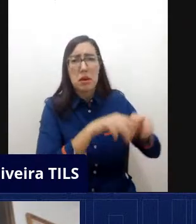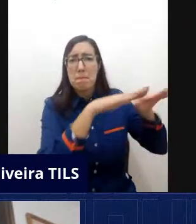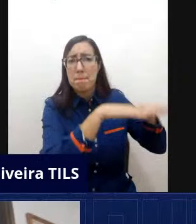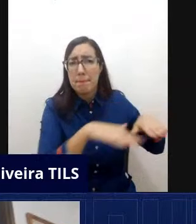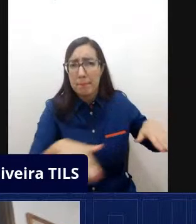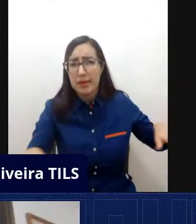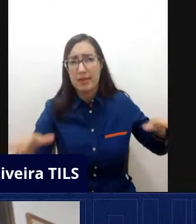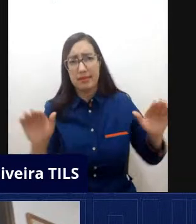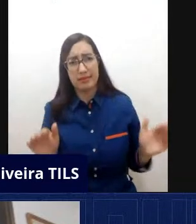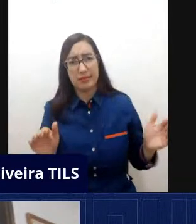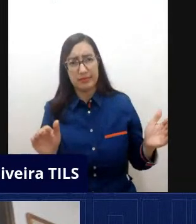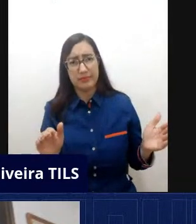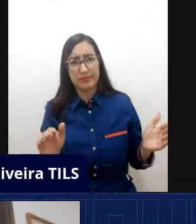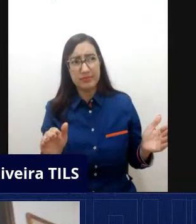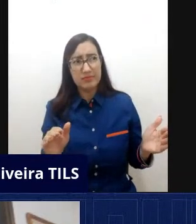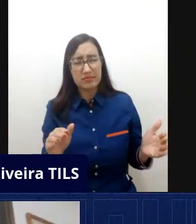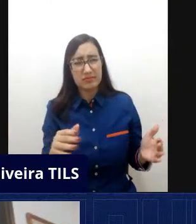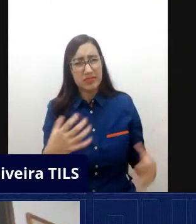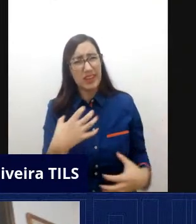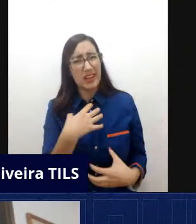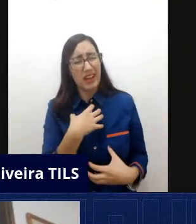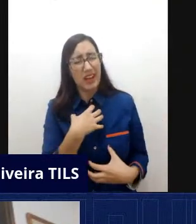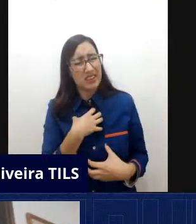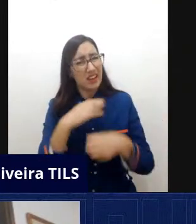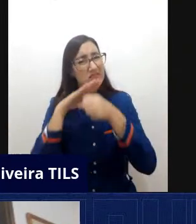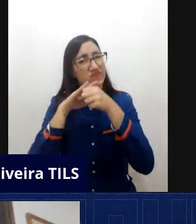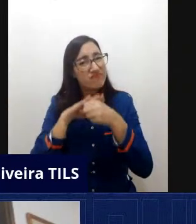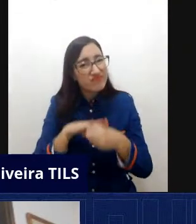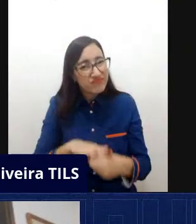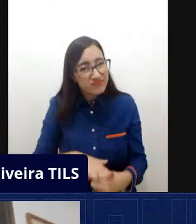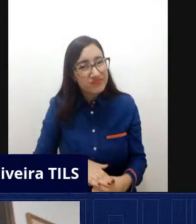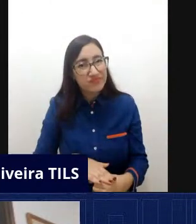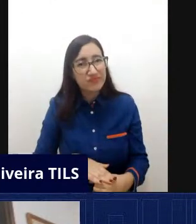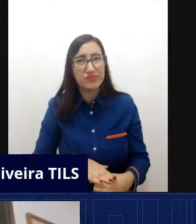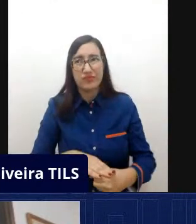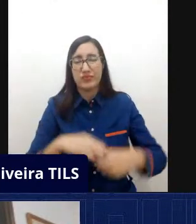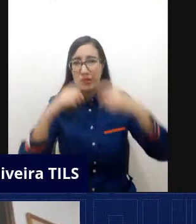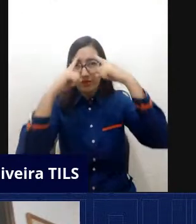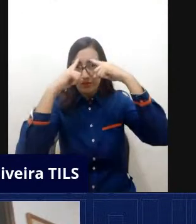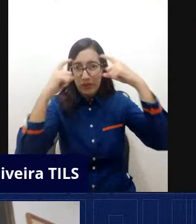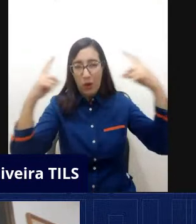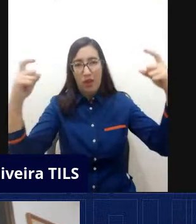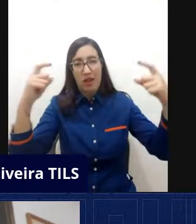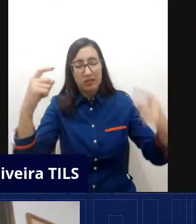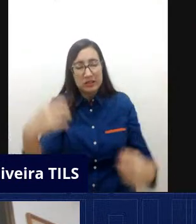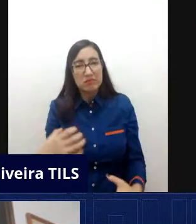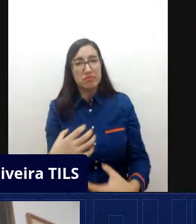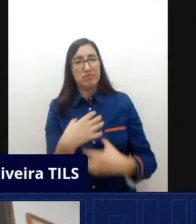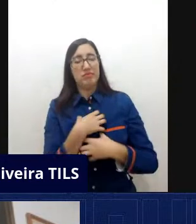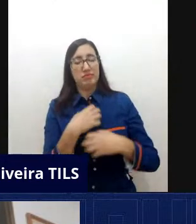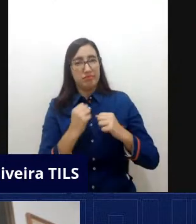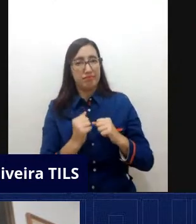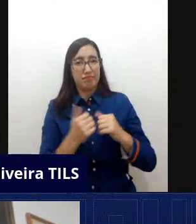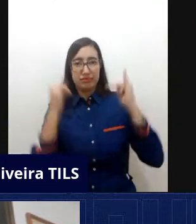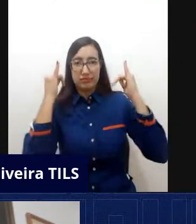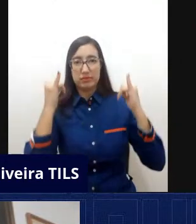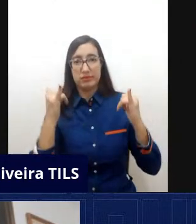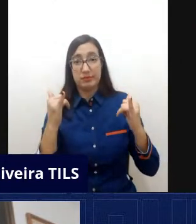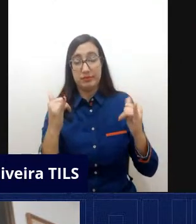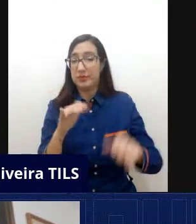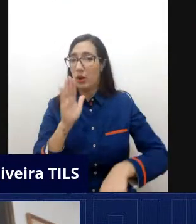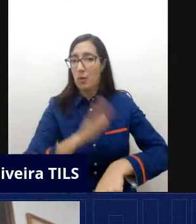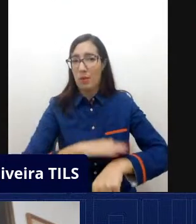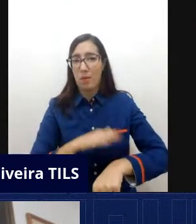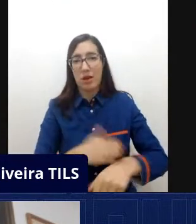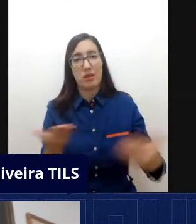uma crivagem aí que é diferente na vida das mulheres e que a gente não pode se cegar a isso, né? E aí, acho